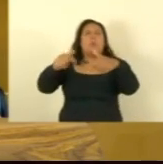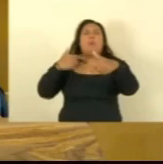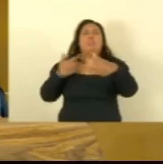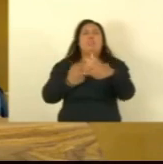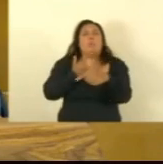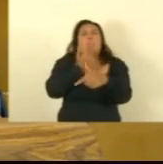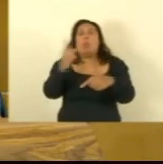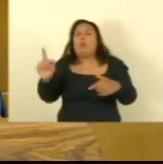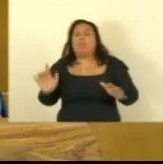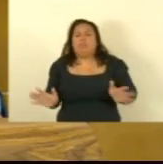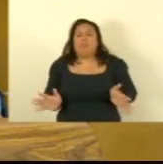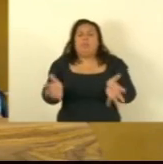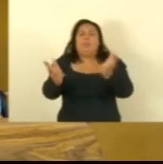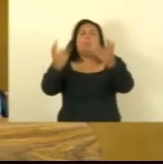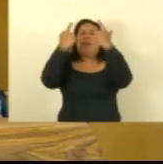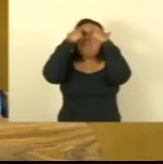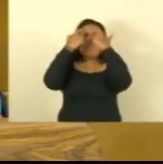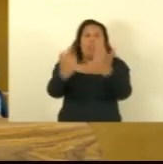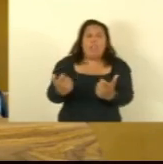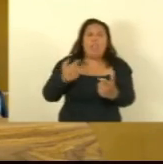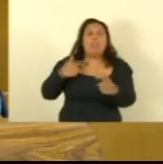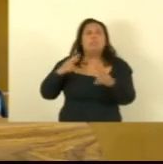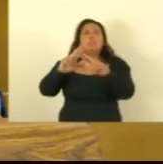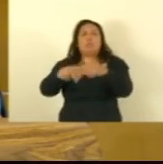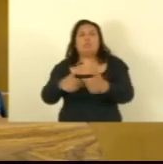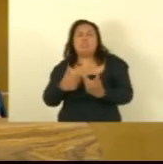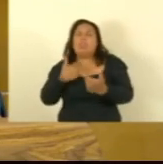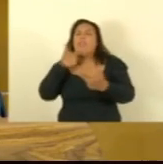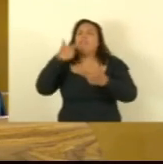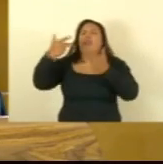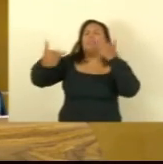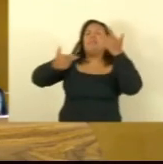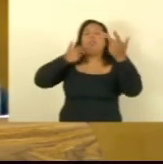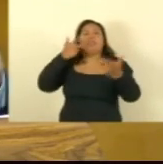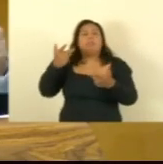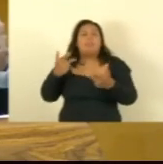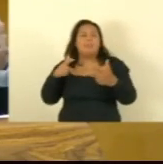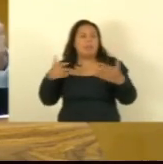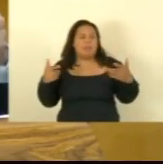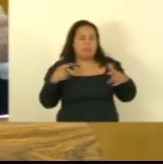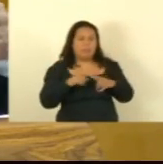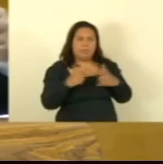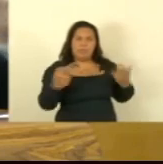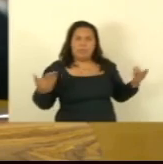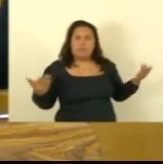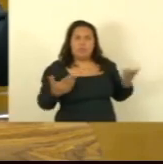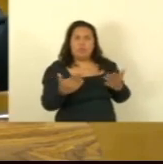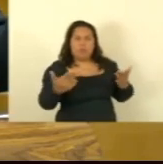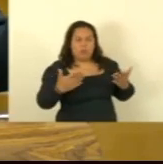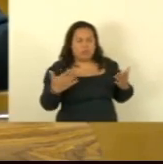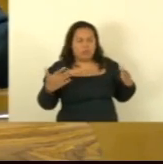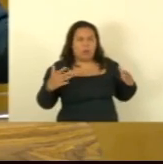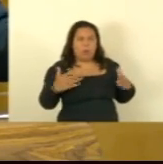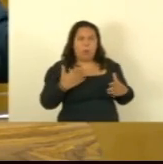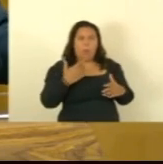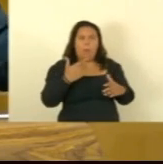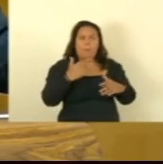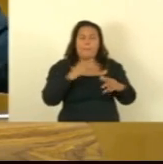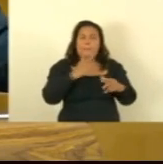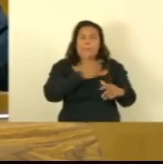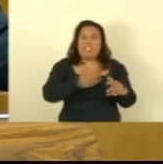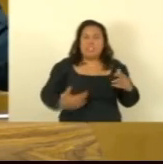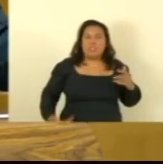incentivando violência através das suas falas, mas a gente vê uma versão do atual presidente ainda